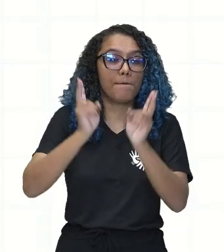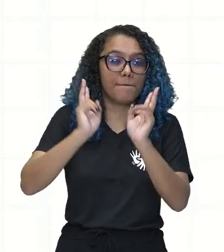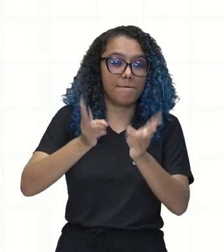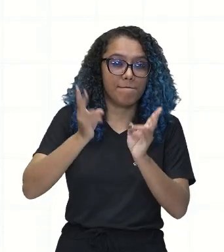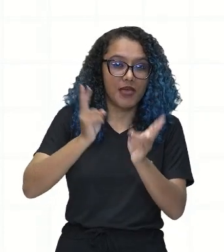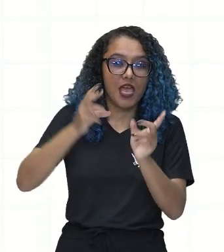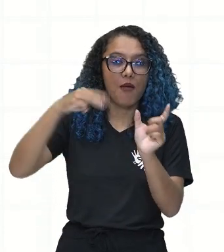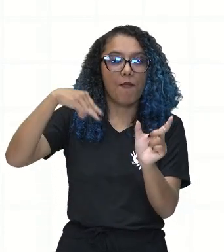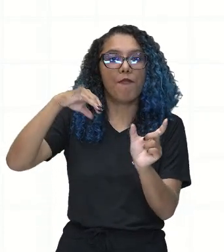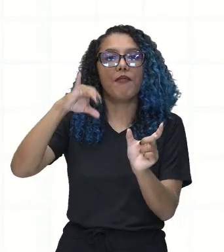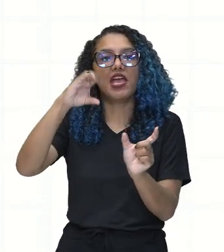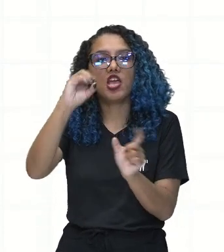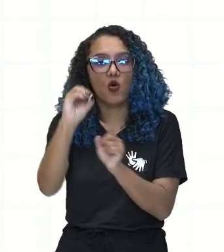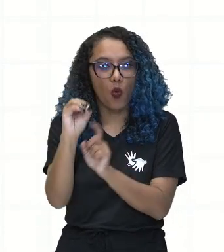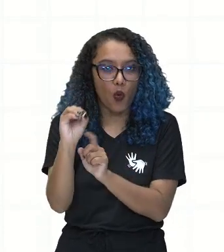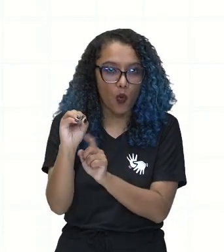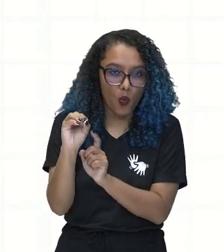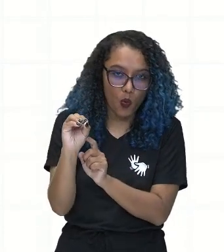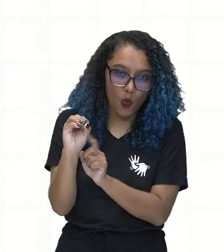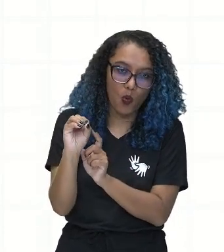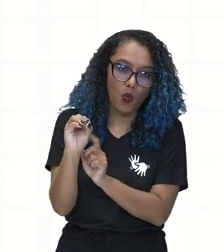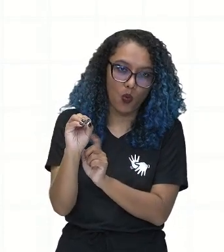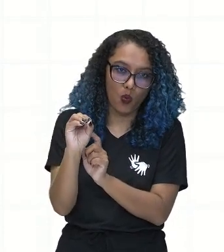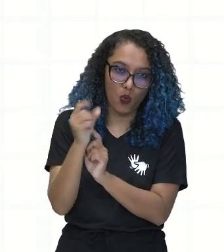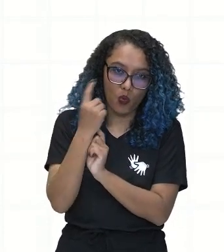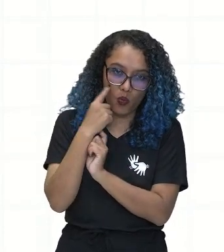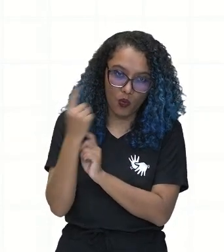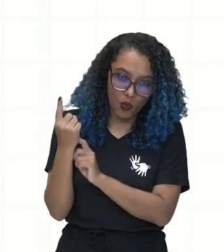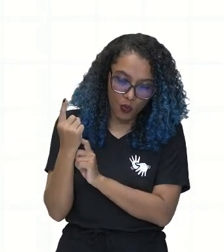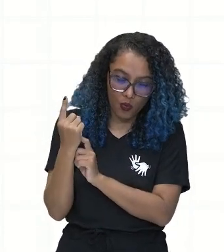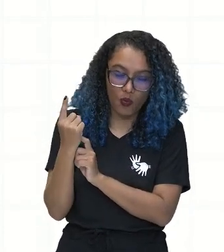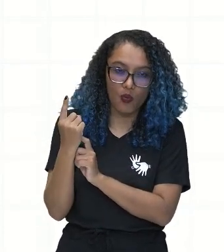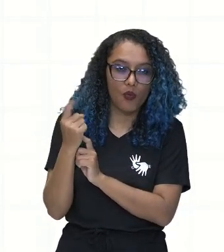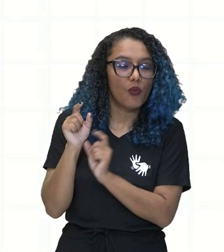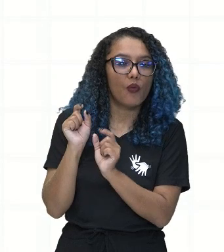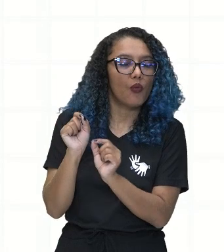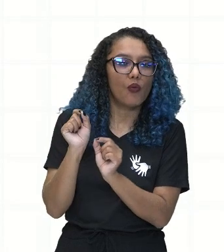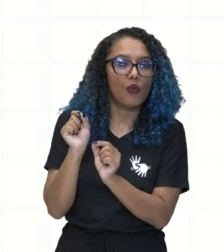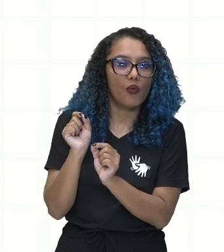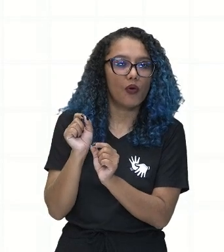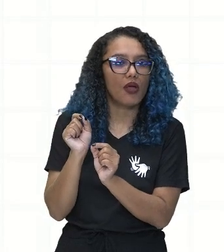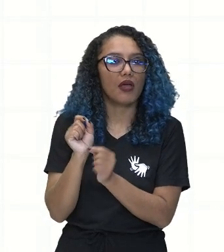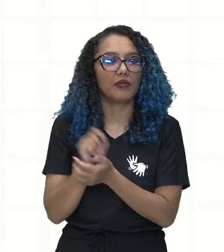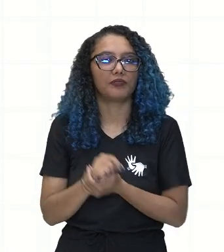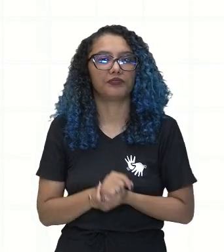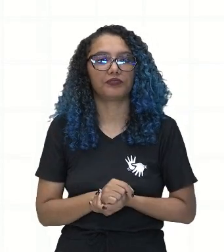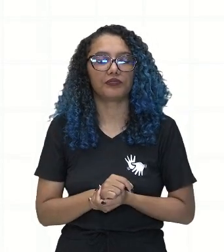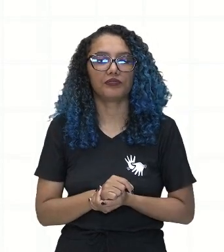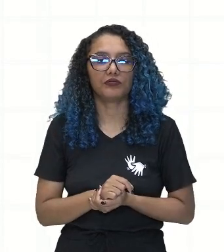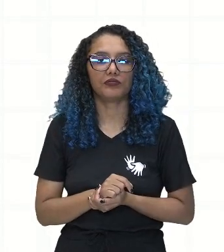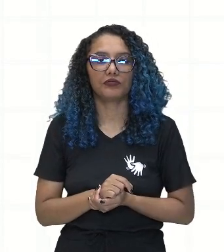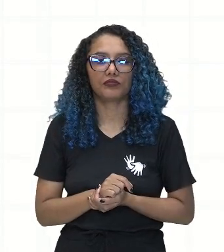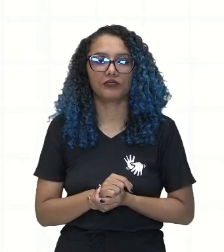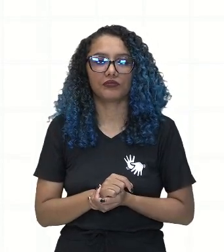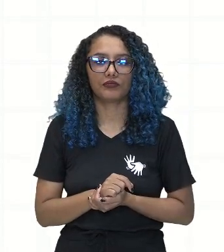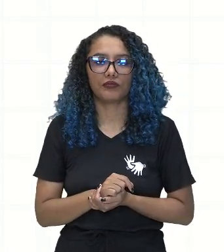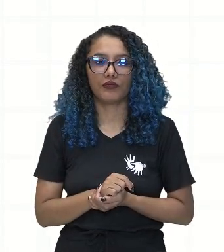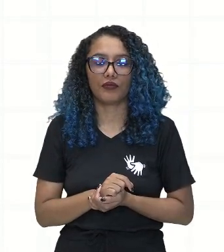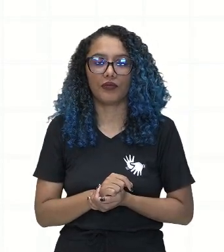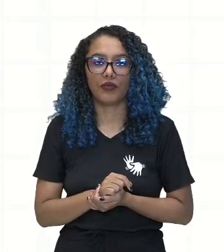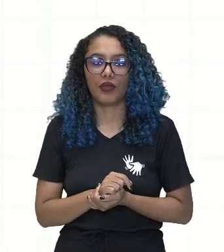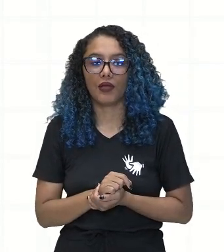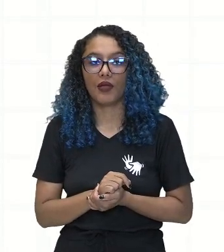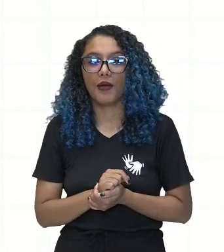meio, ok? Então, nesse caso aí, ele vai trazer a ideia de intensidade. O advérbio são palavras invariáveis, ou seja,